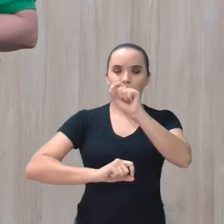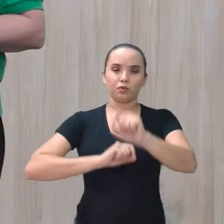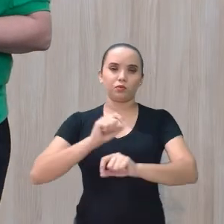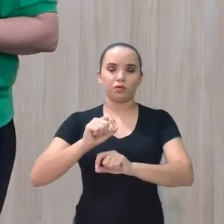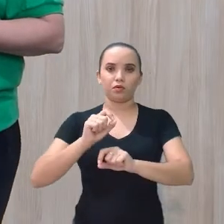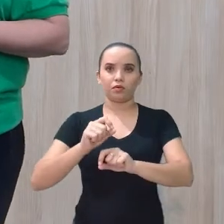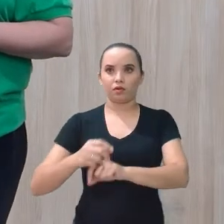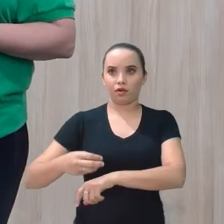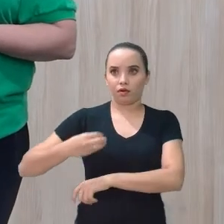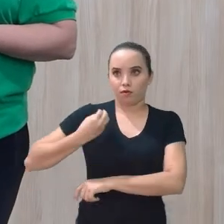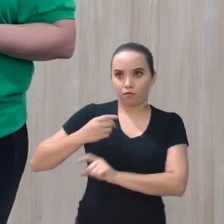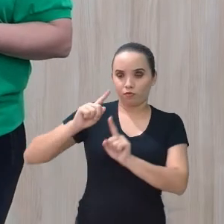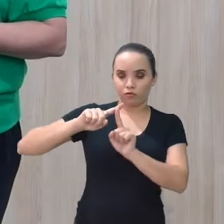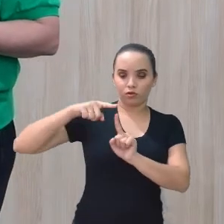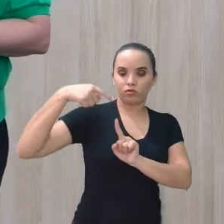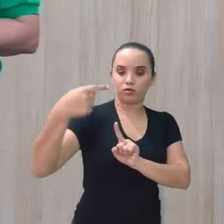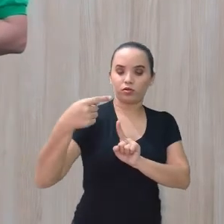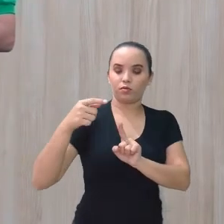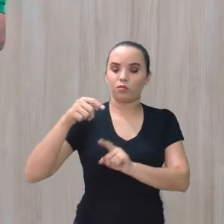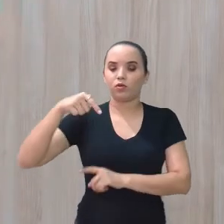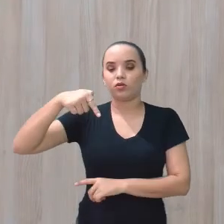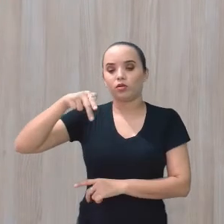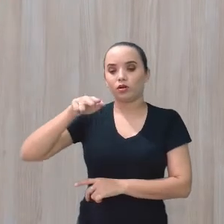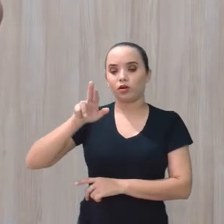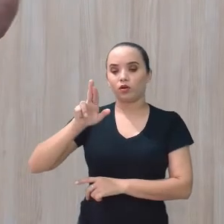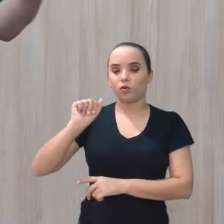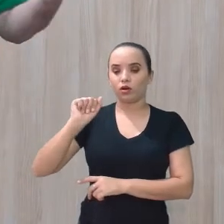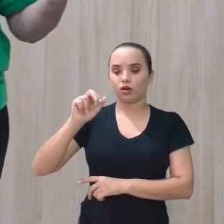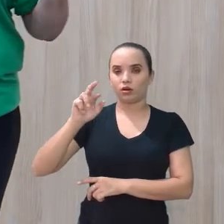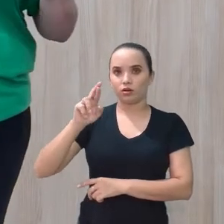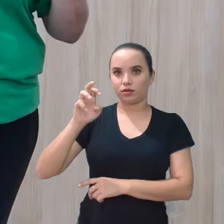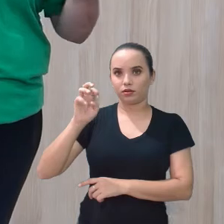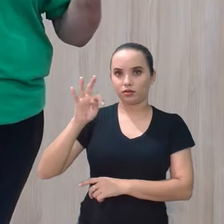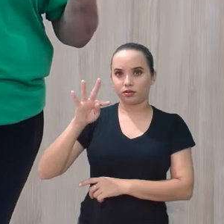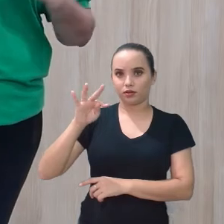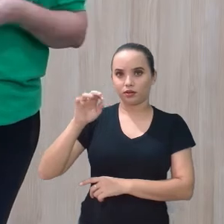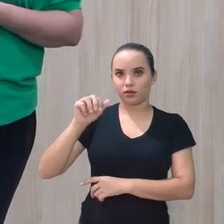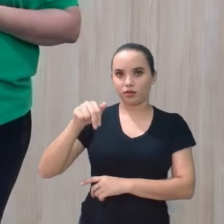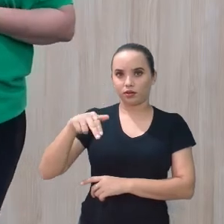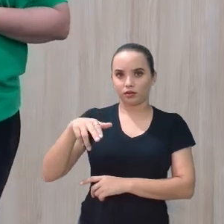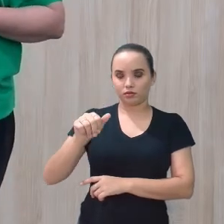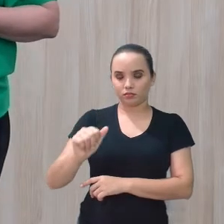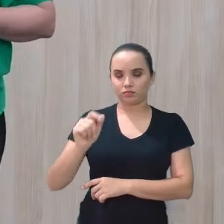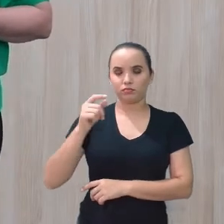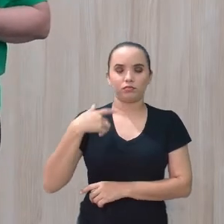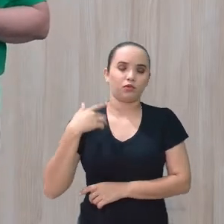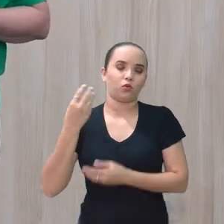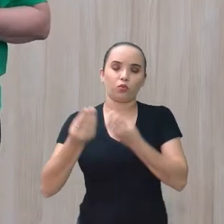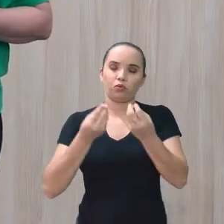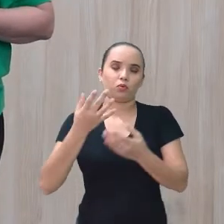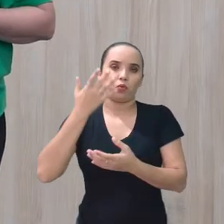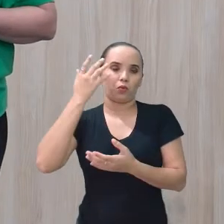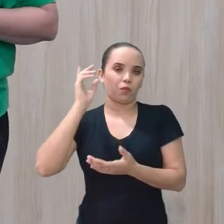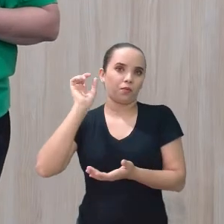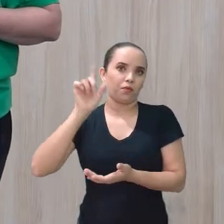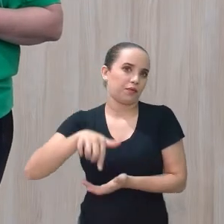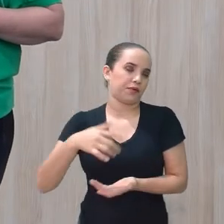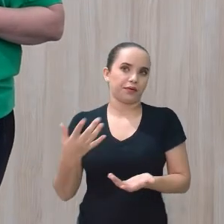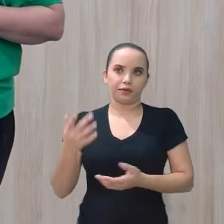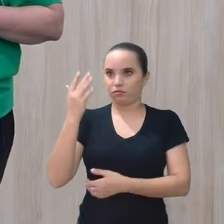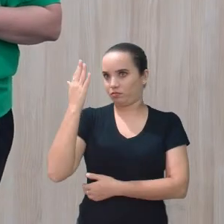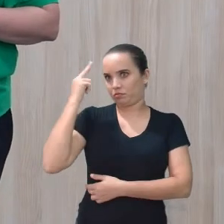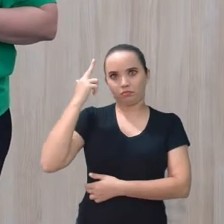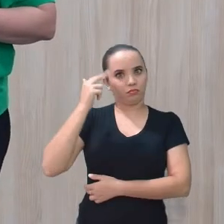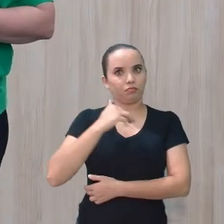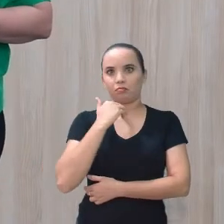A vida depois da quarentena. Como seria? Ninguém sabia, não é? Nesta manchete,